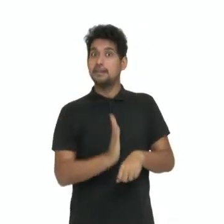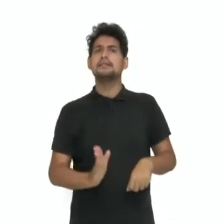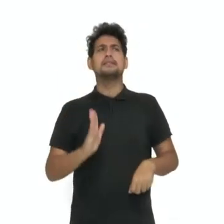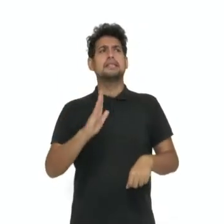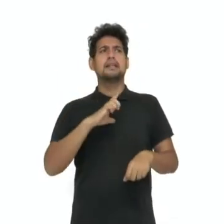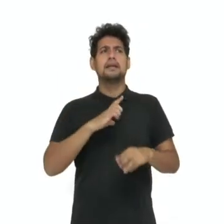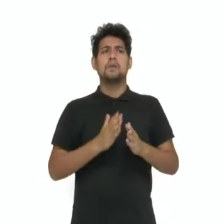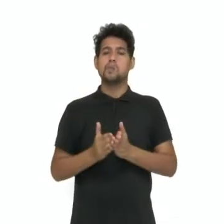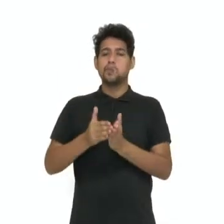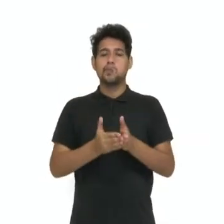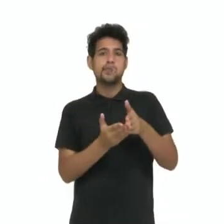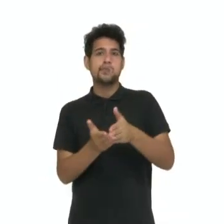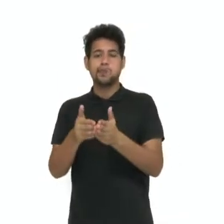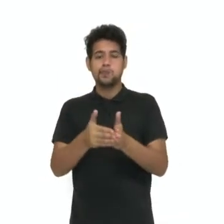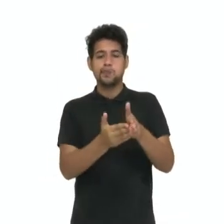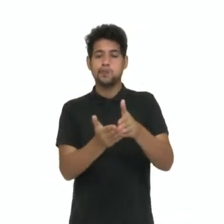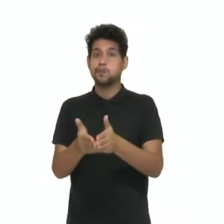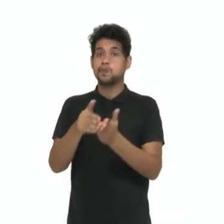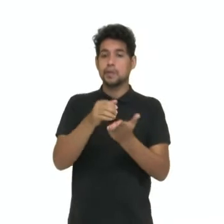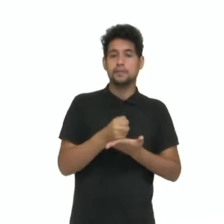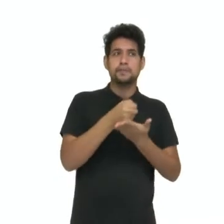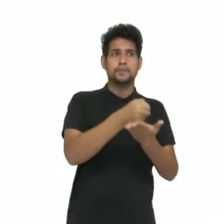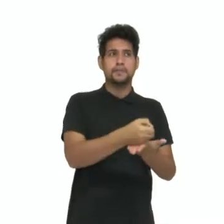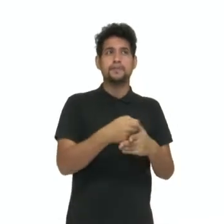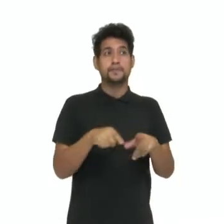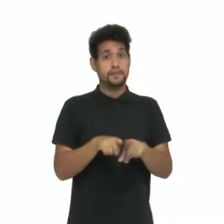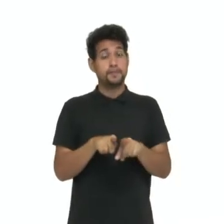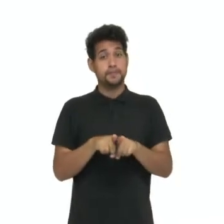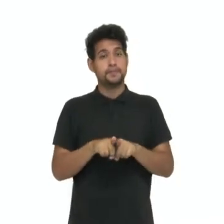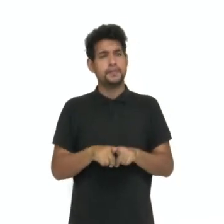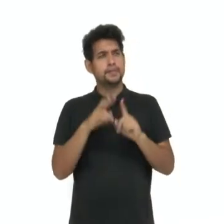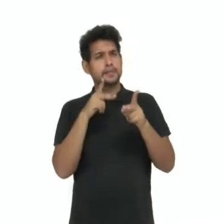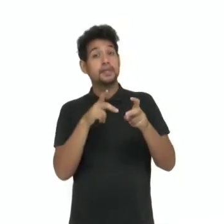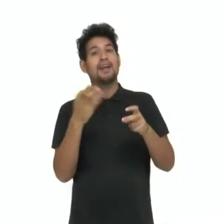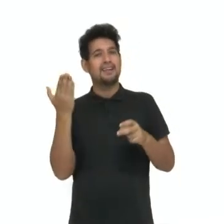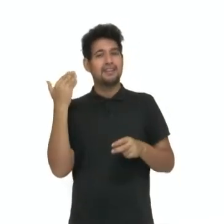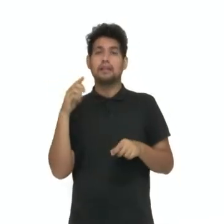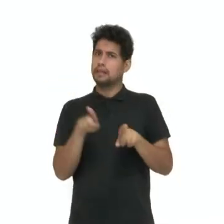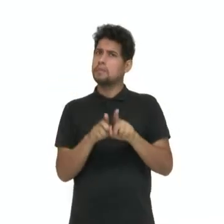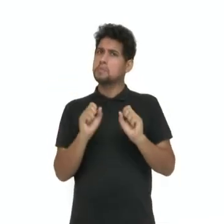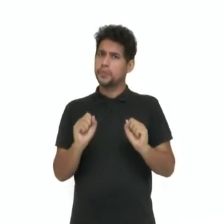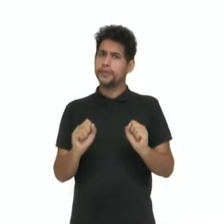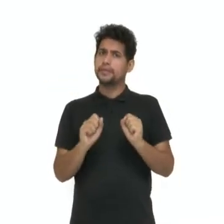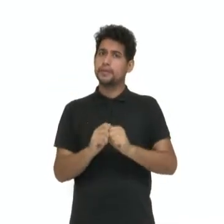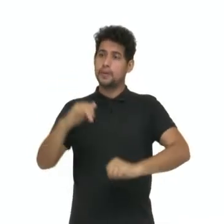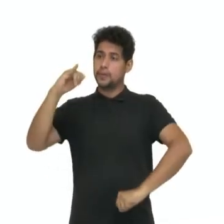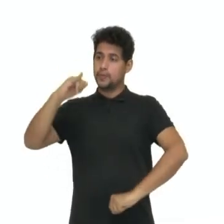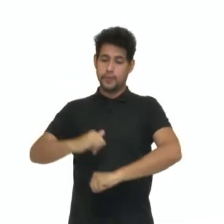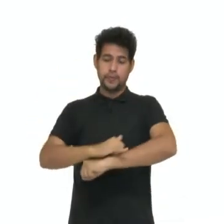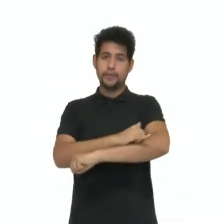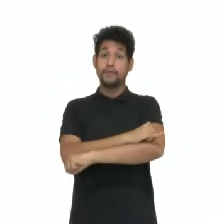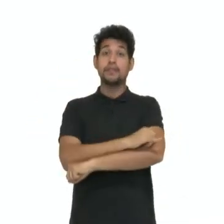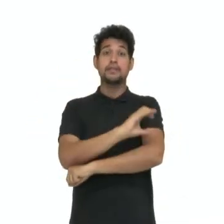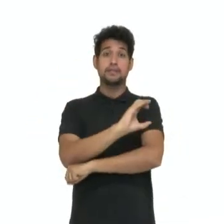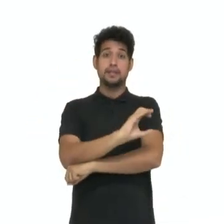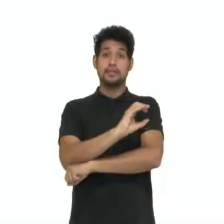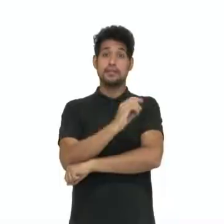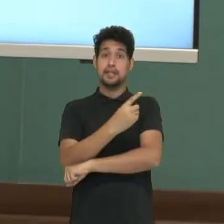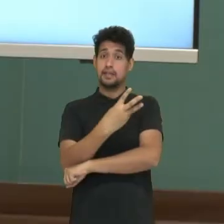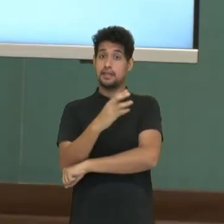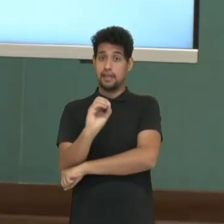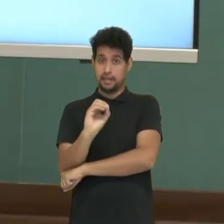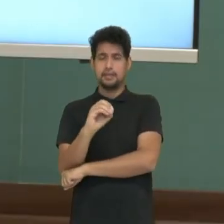navio que trouxe os cientistas. Atualmente também é trazido de avião, o avião C-130 Hércules da